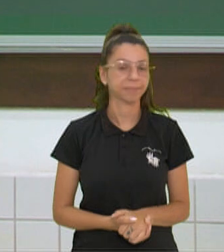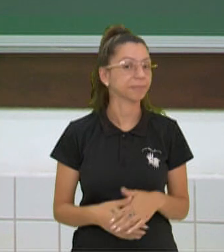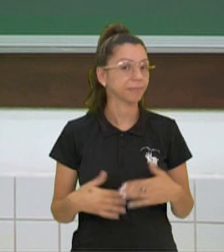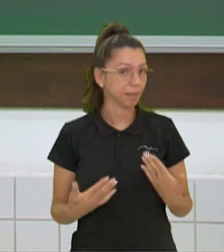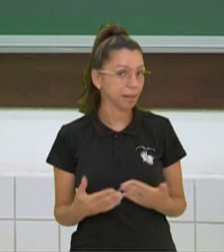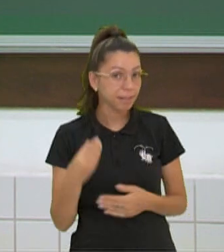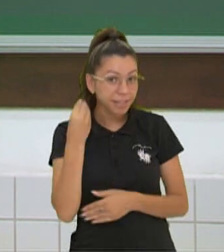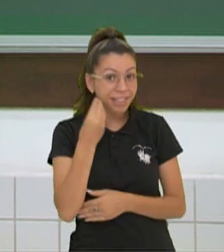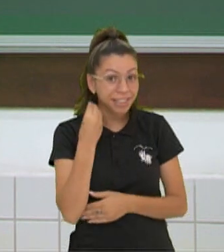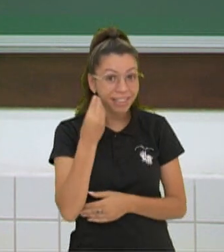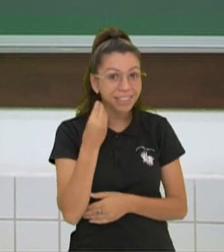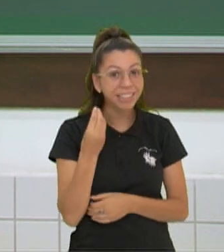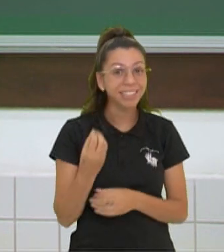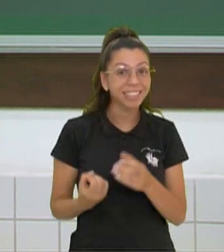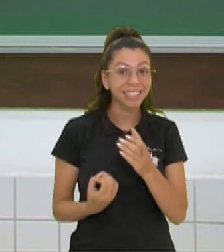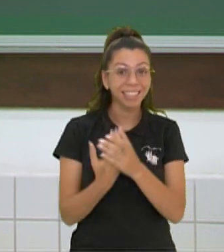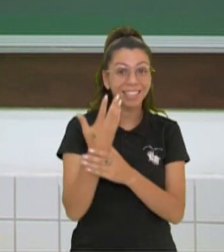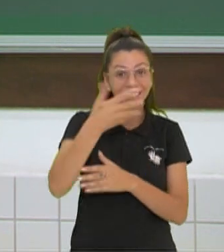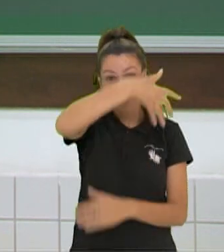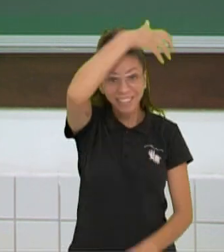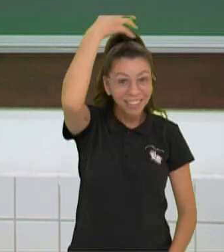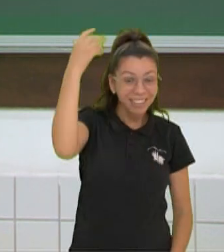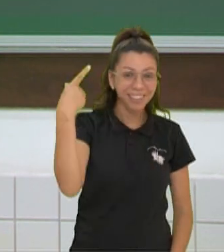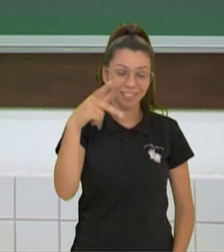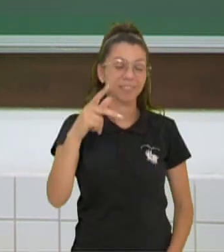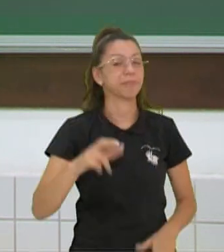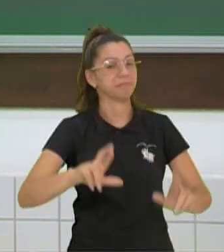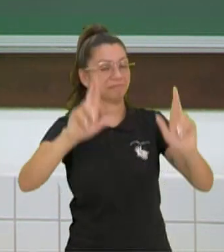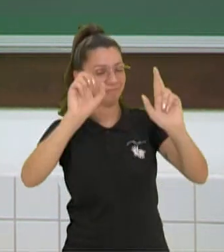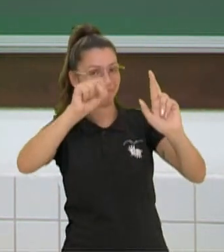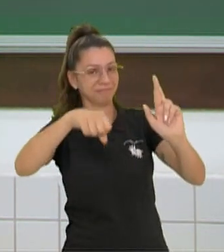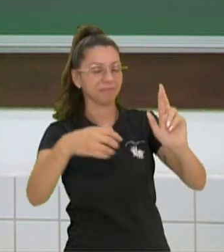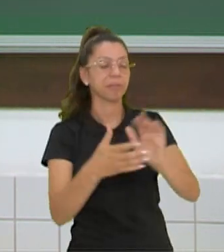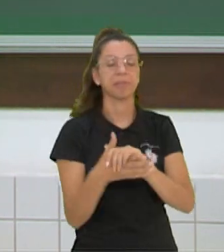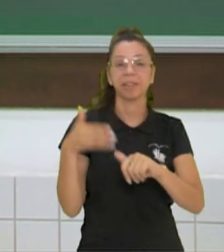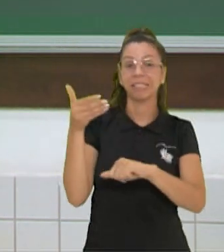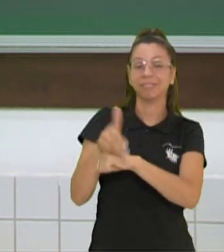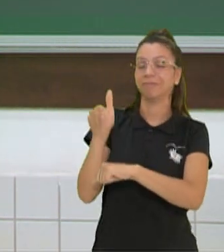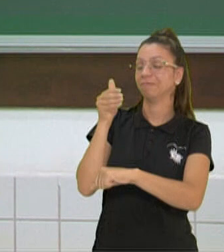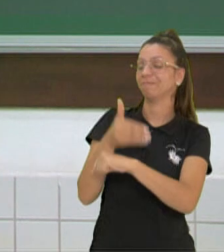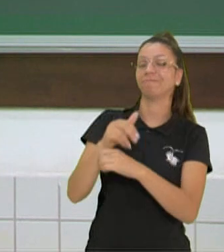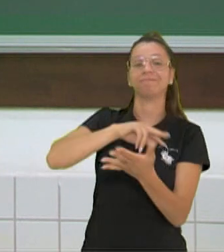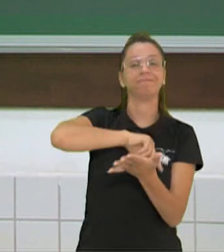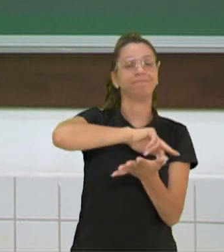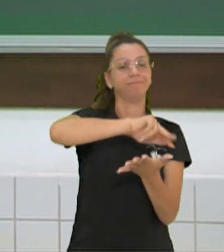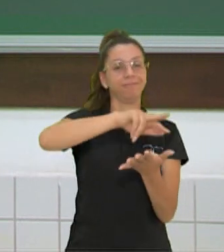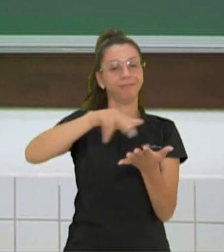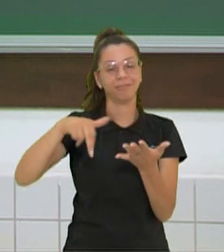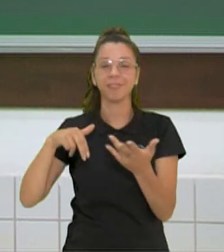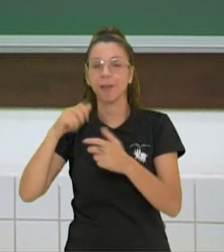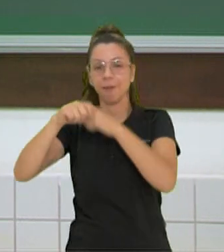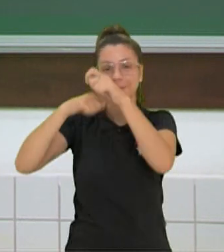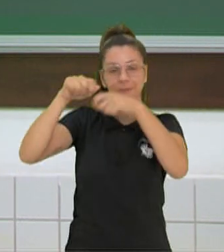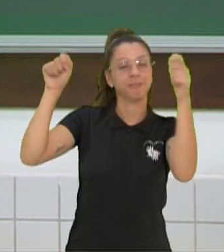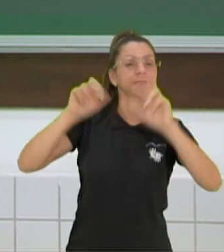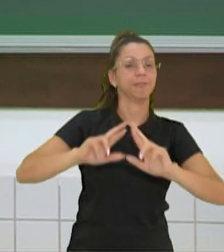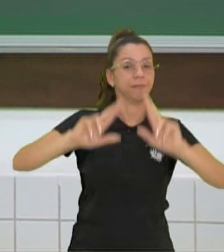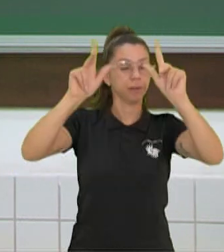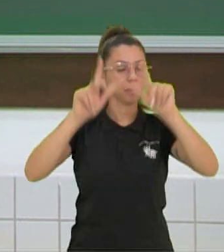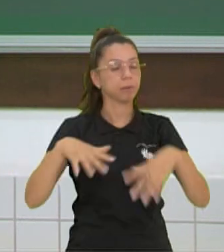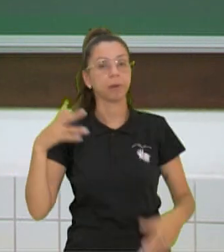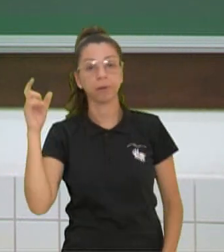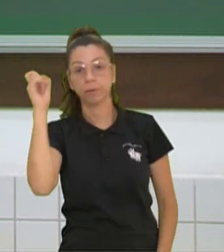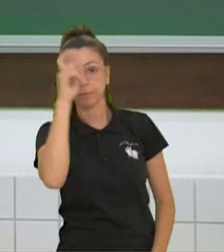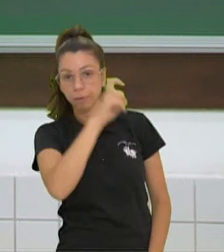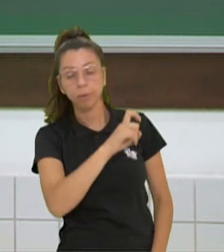E aí, experimentaram criar o turbante de vocês? Espero que sim, que tenham treinado várias amarrações aí diferentes. Se ficou com